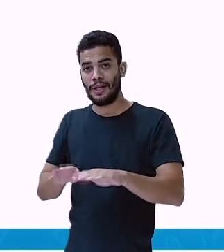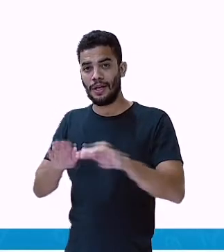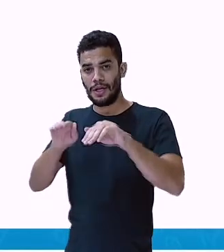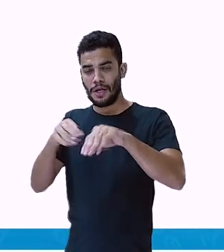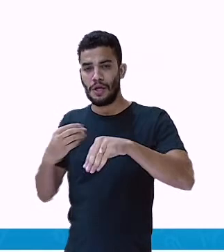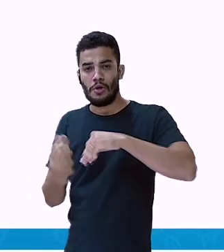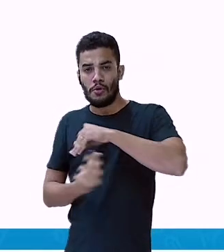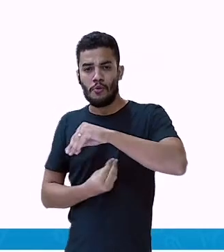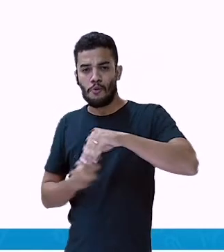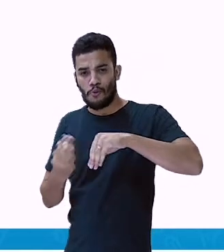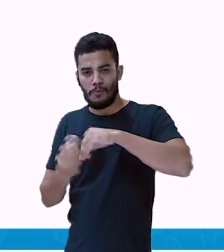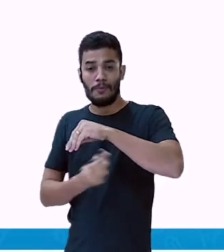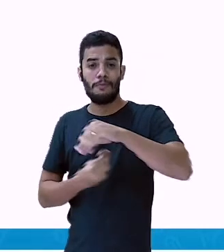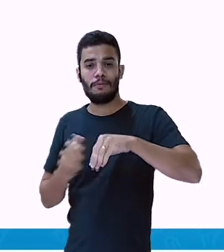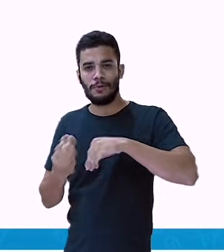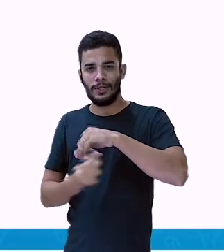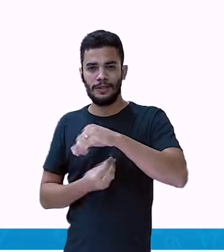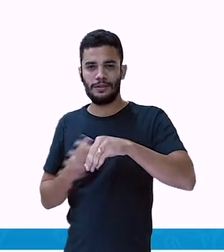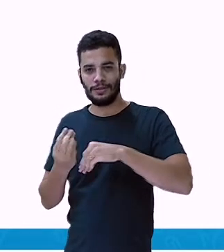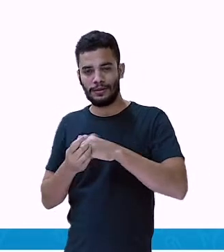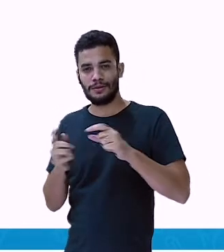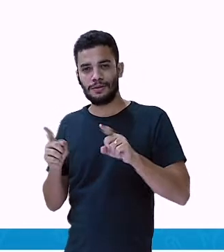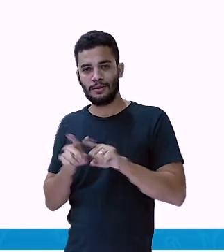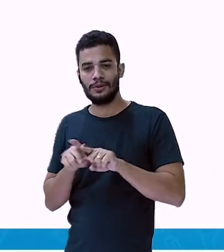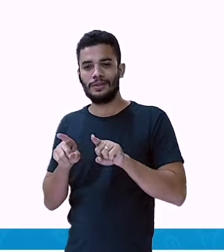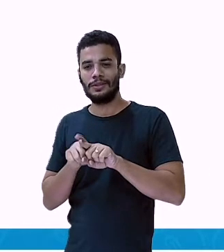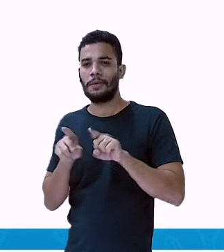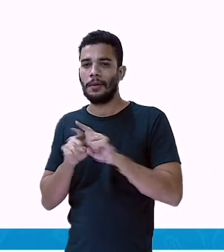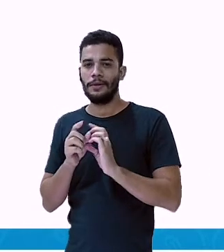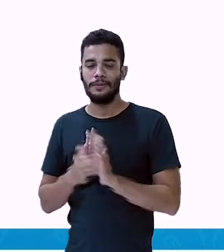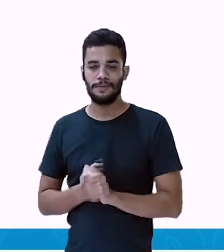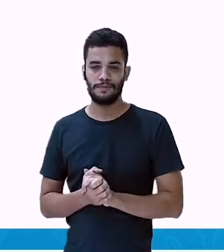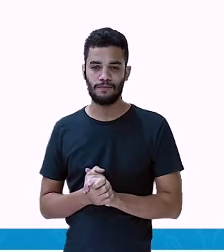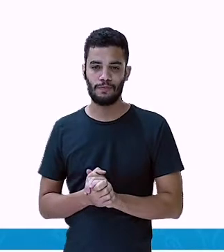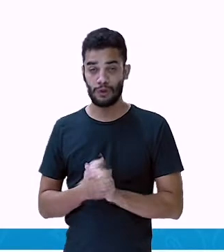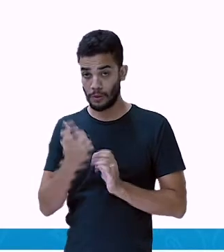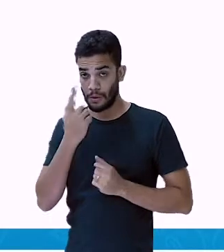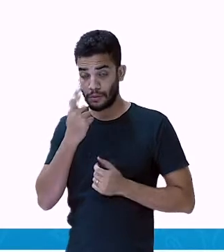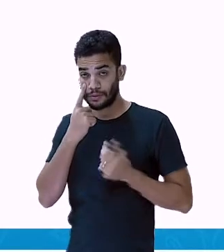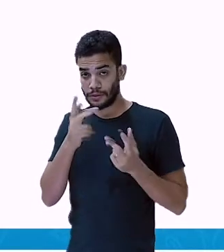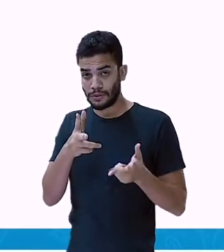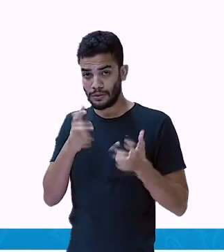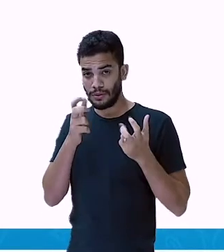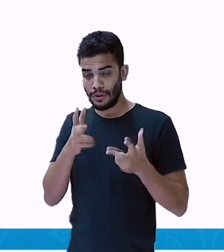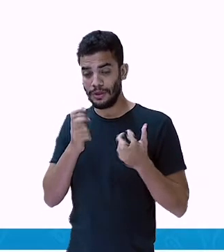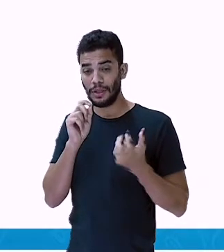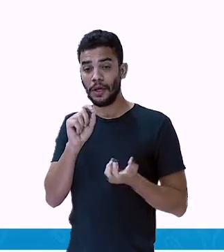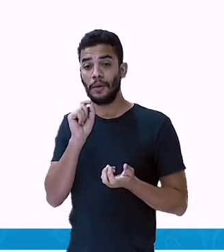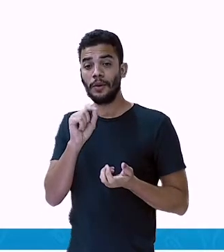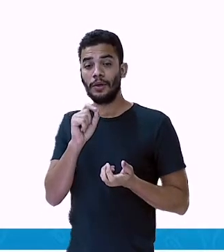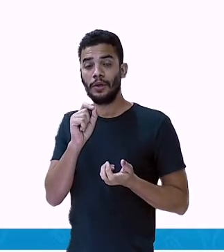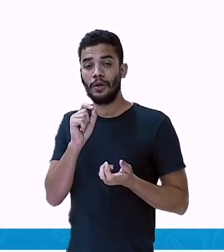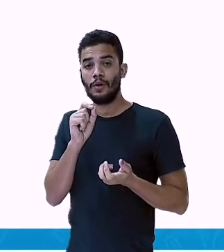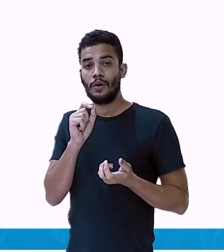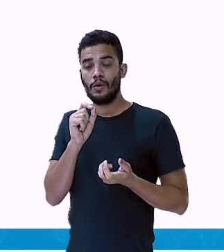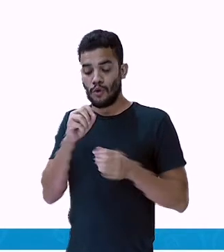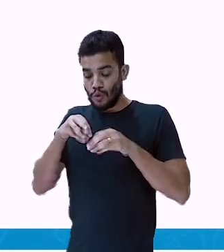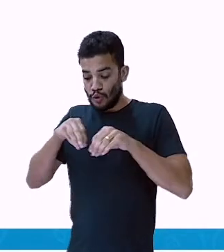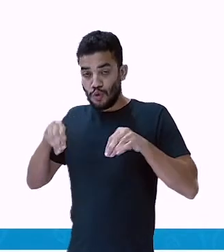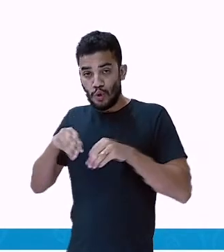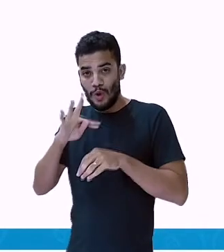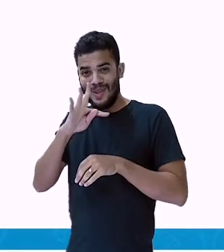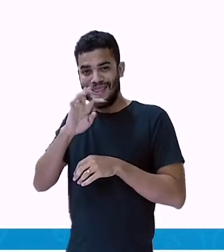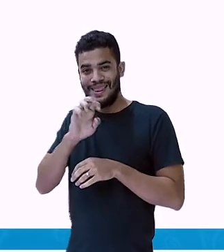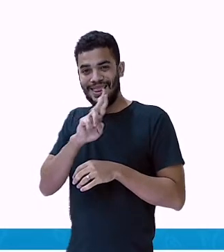Nesta parte sólida, o solo, ele é uma mistura heterogênea. Ele